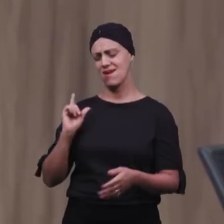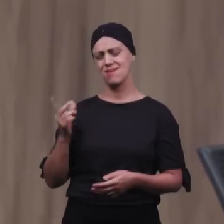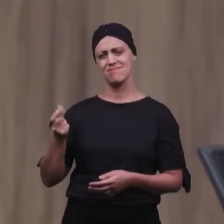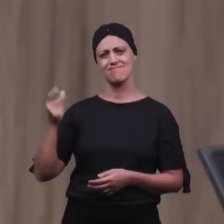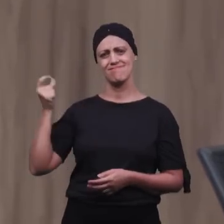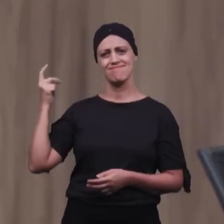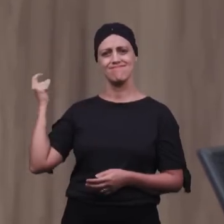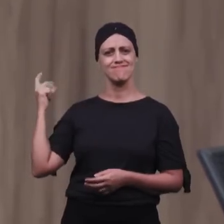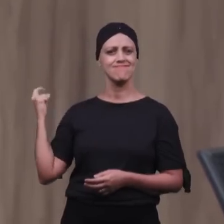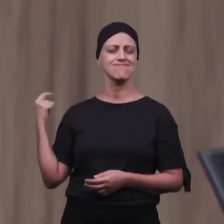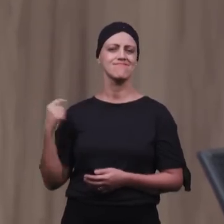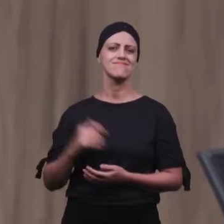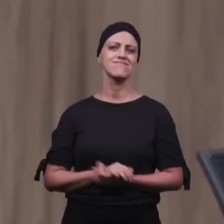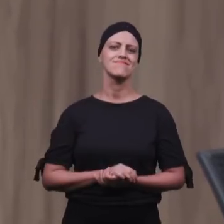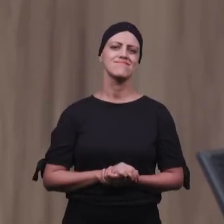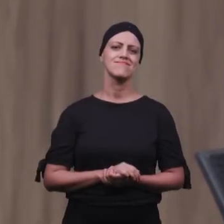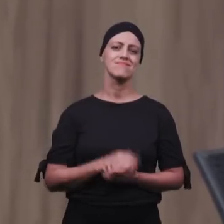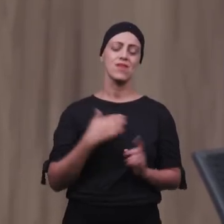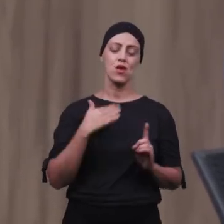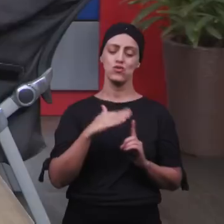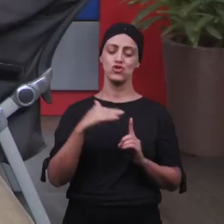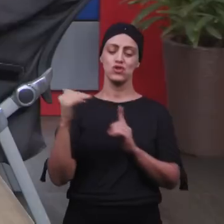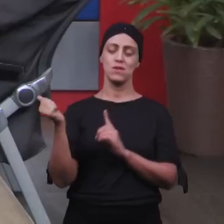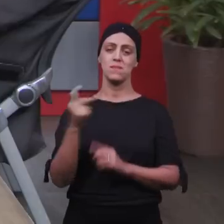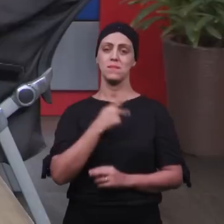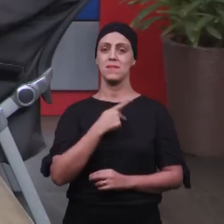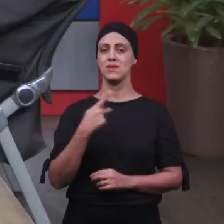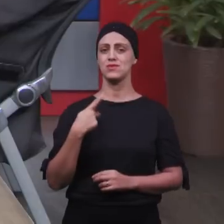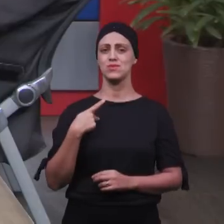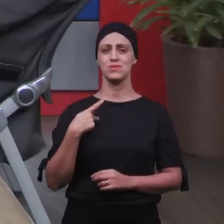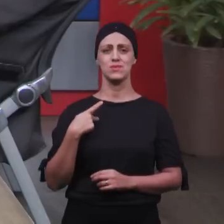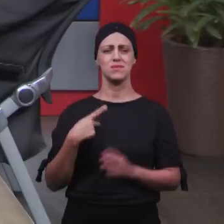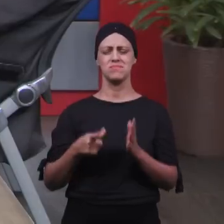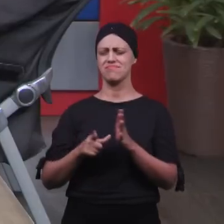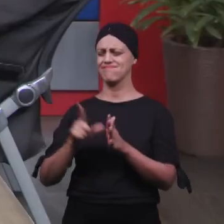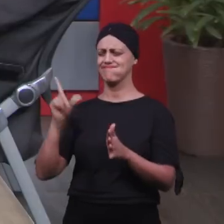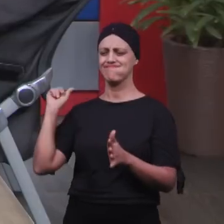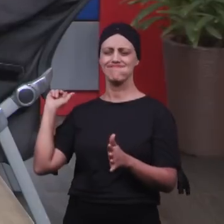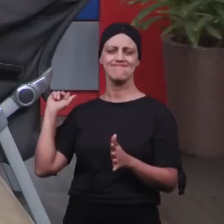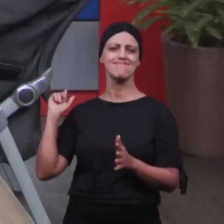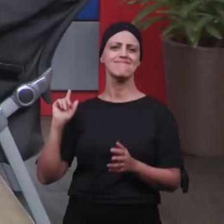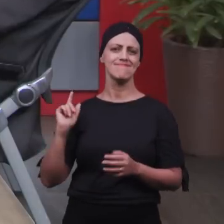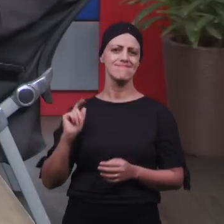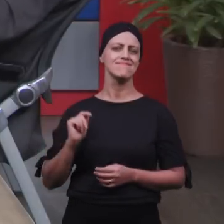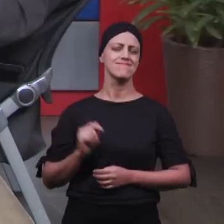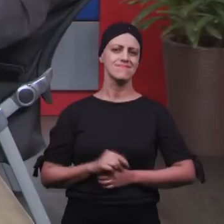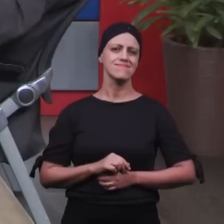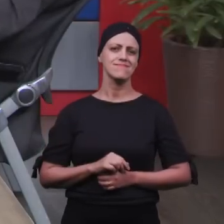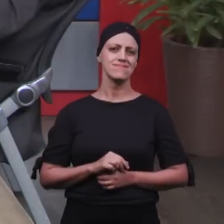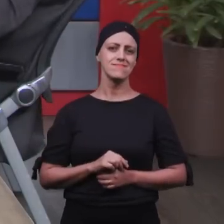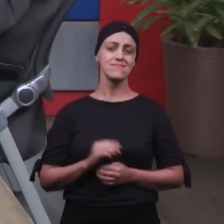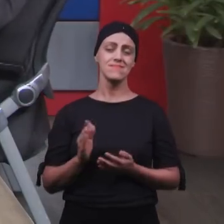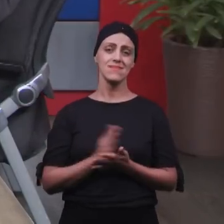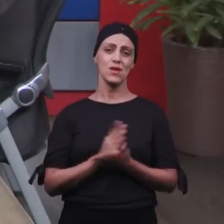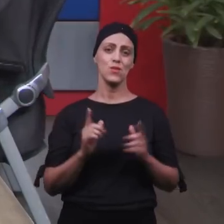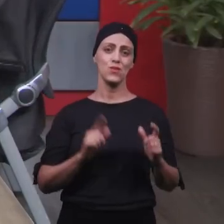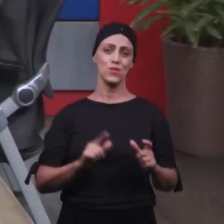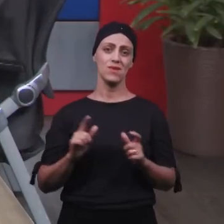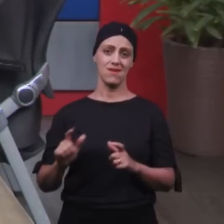Fui chamado muito cedo para o ministério. Na época, em alguns lugares, a obra estava iniciando,